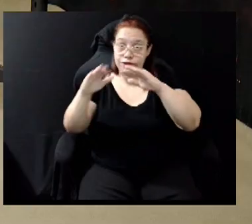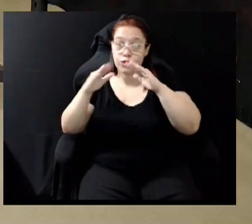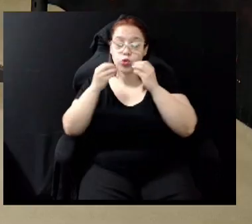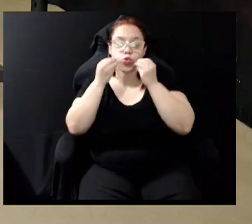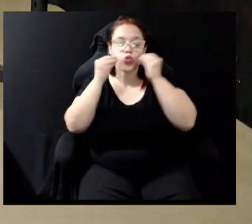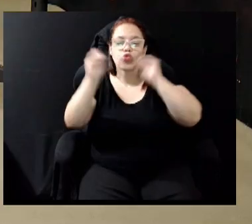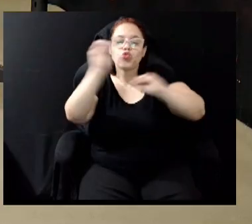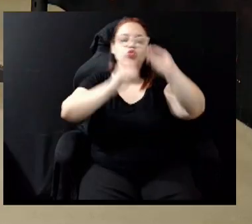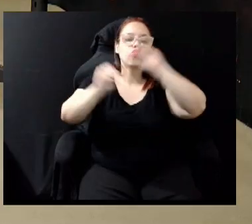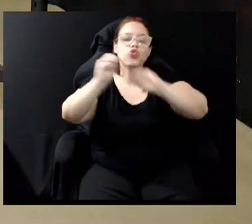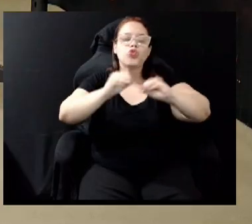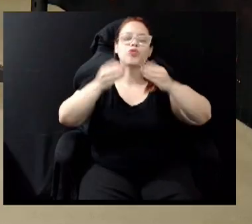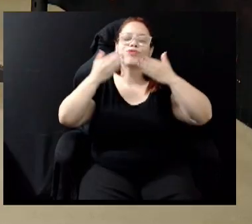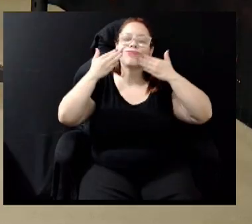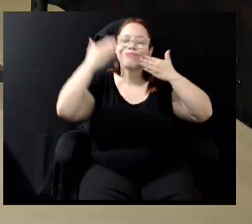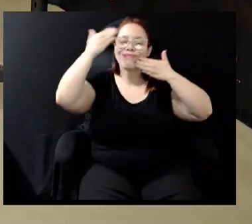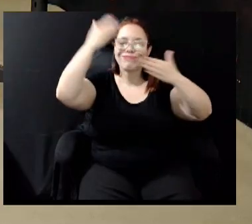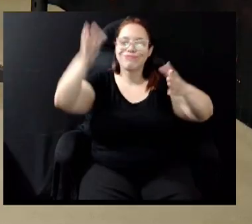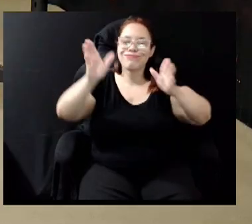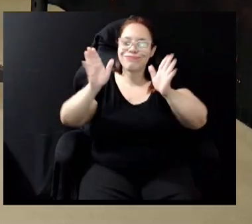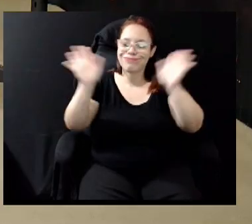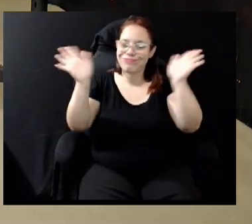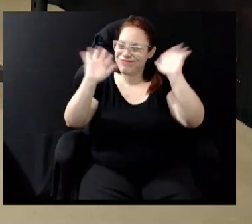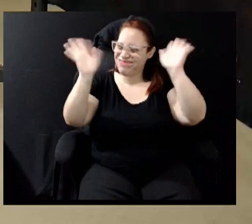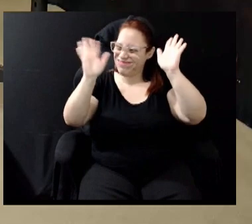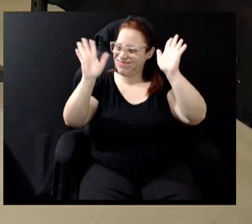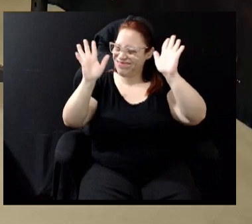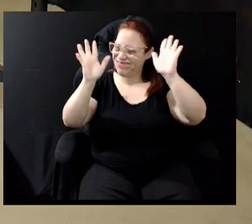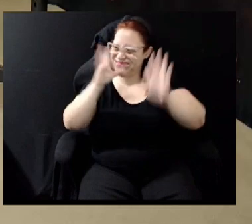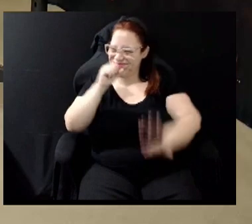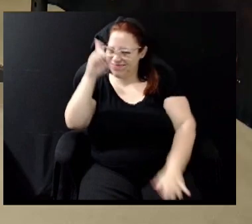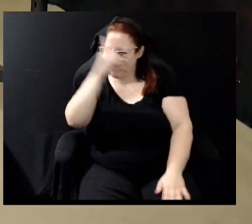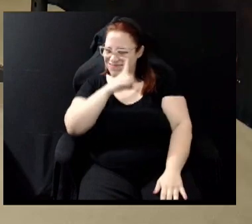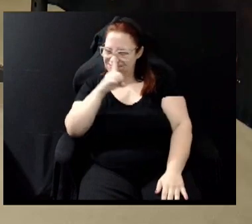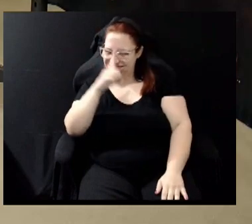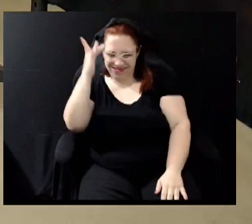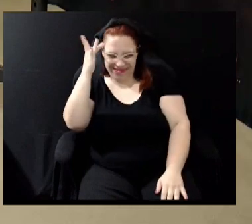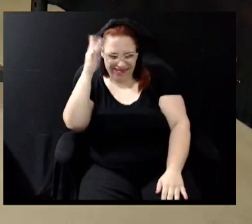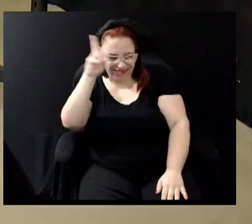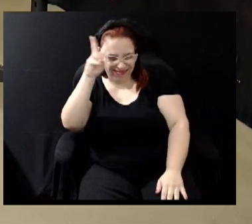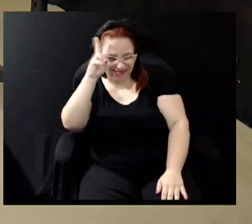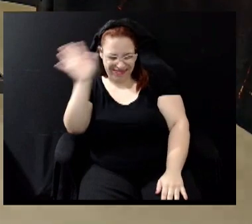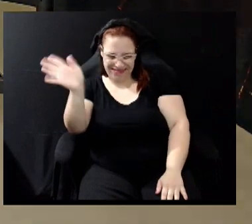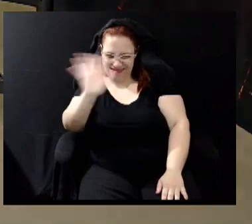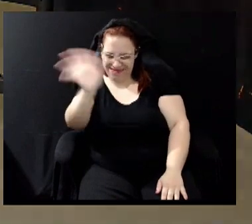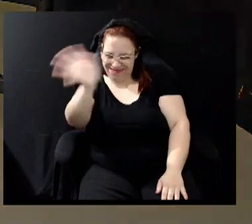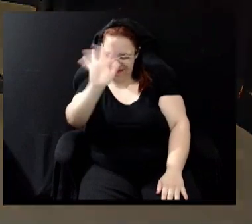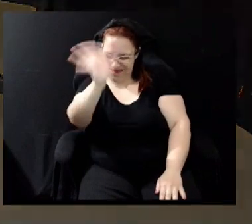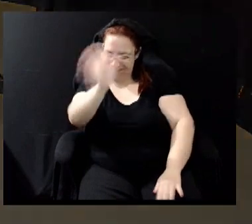valeu turma, valeu equipe, ótimo fim de semana e até segunda-feira. Tchau, tchau.